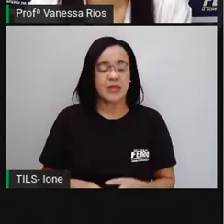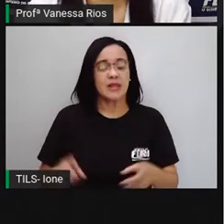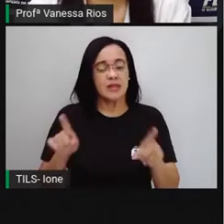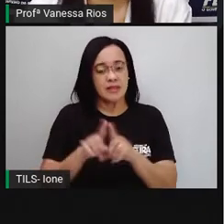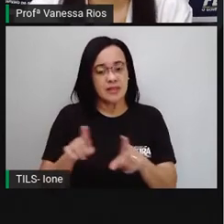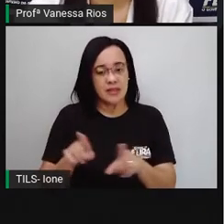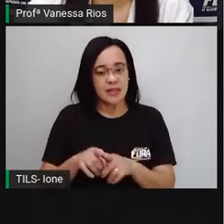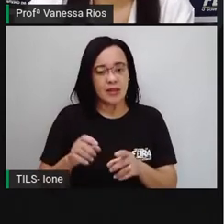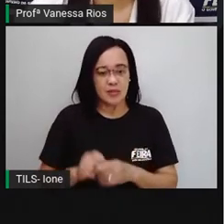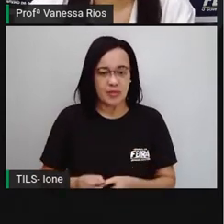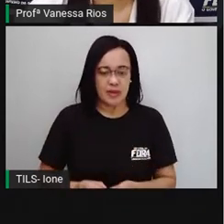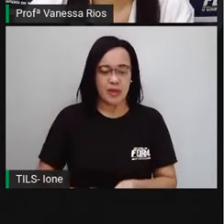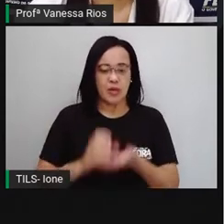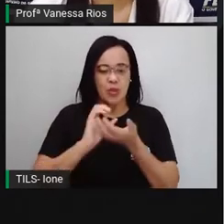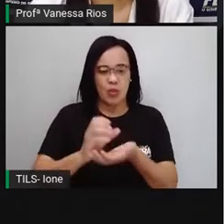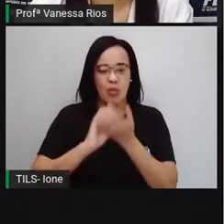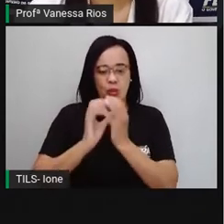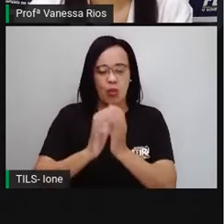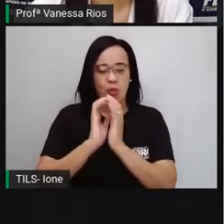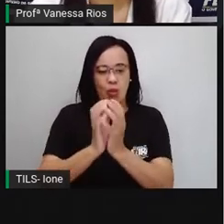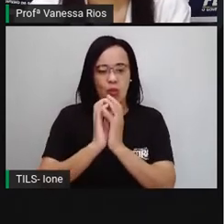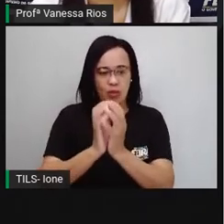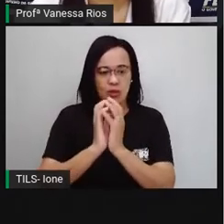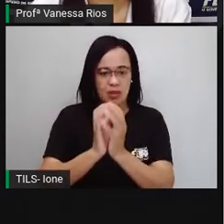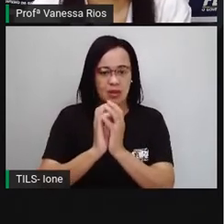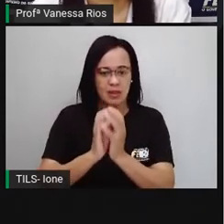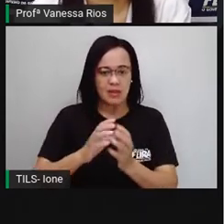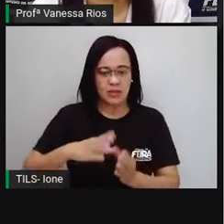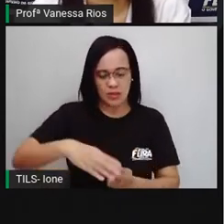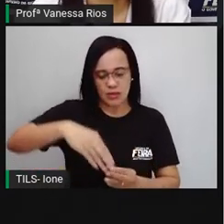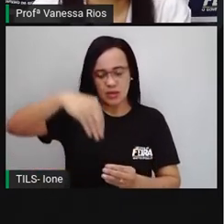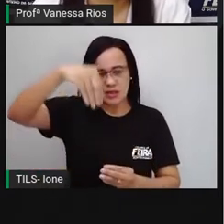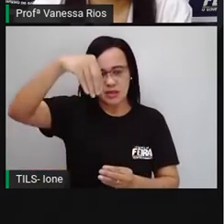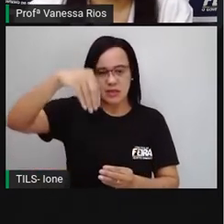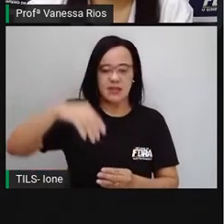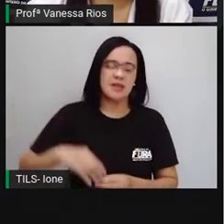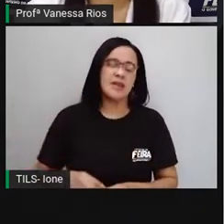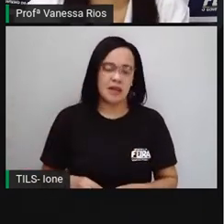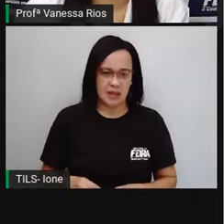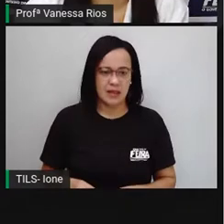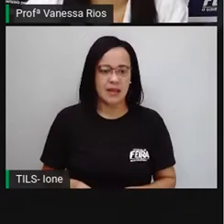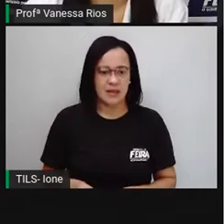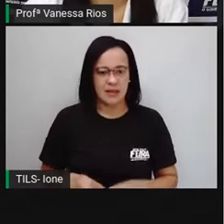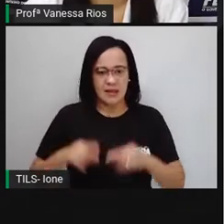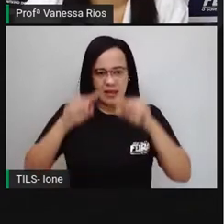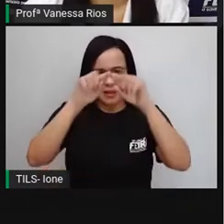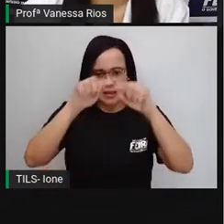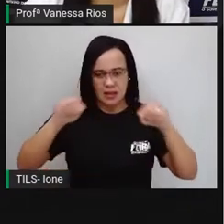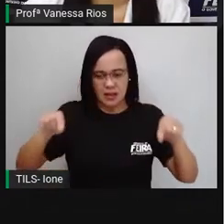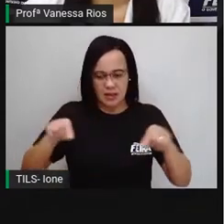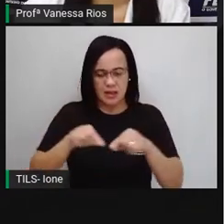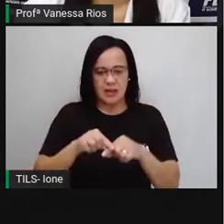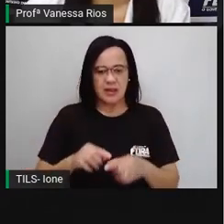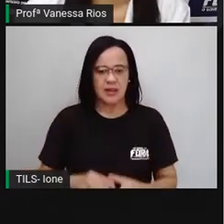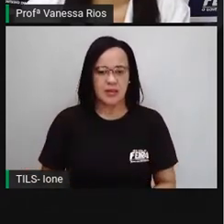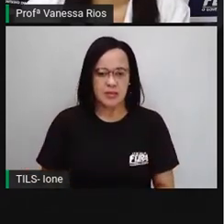a pirâmide, como o próprio nome já fala, né? O formato aí da pirâmide.